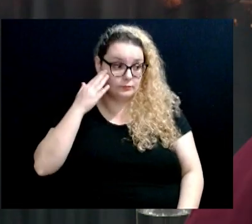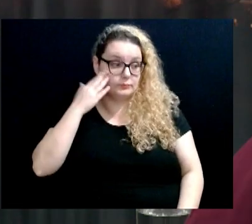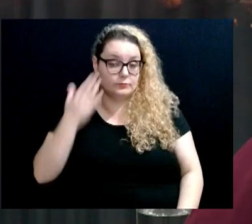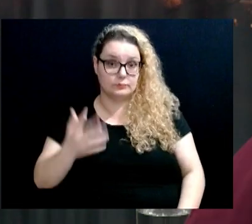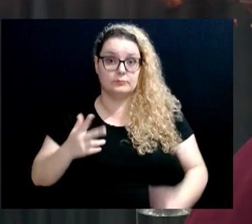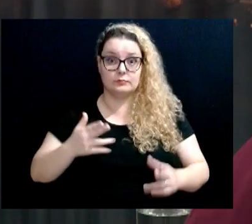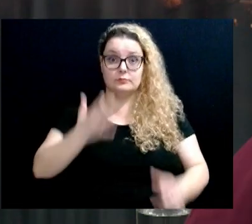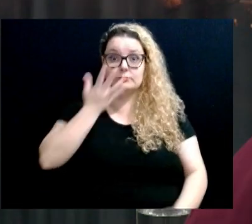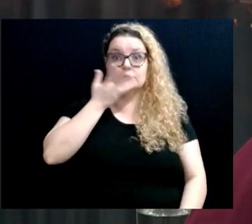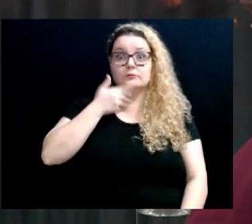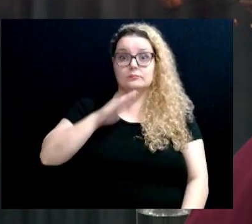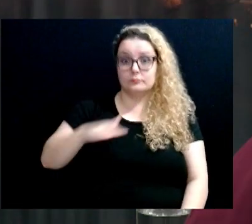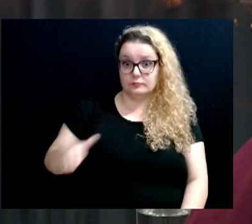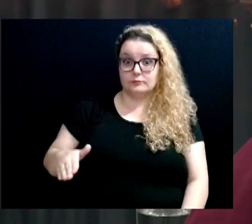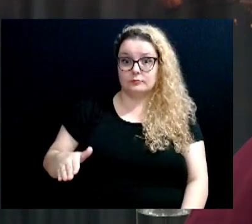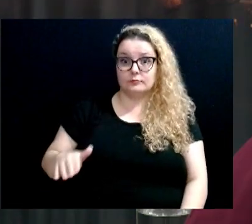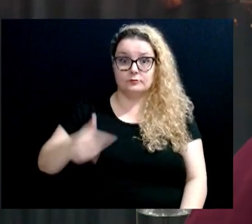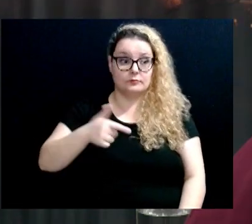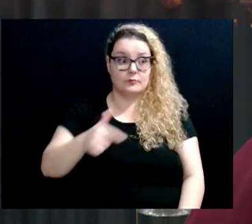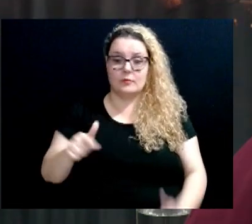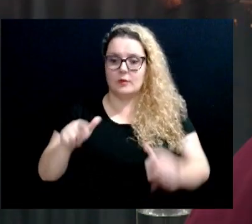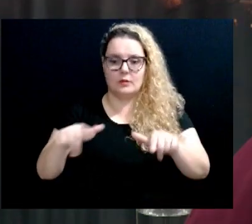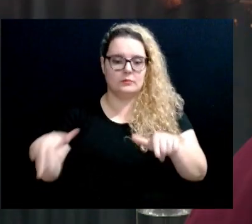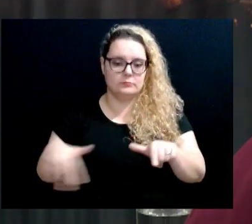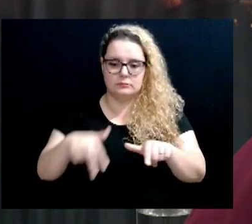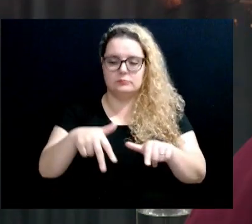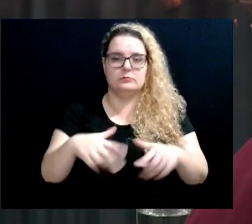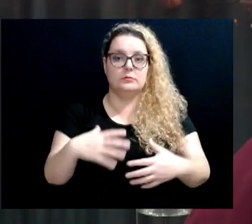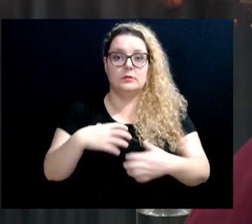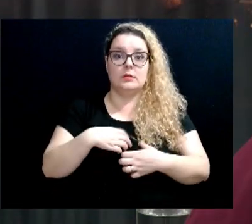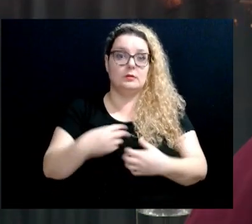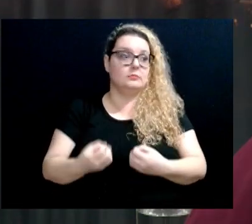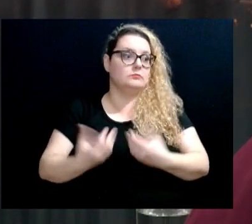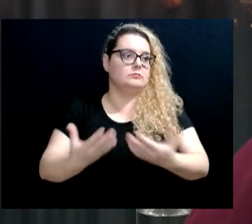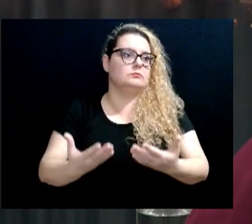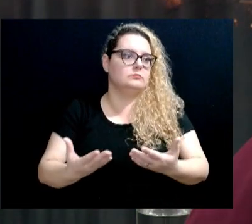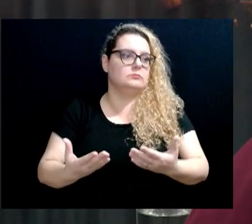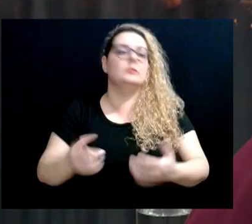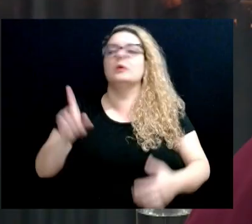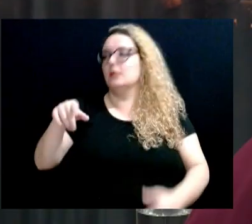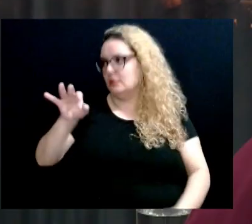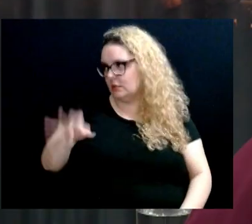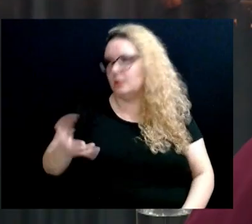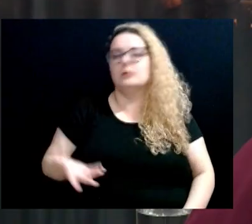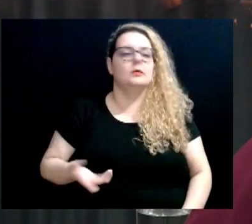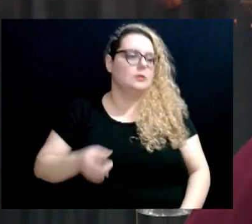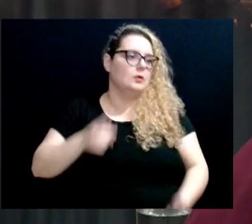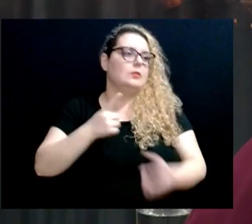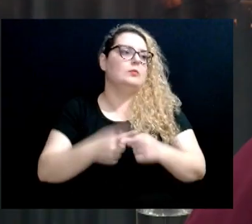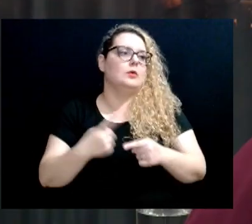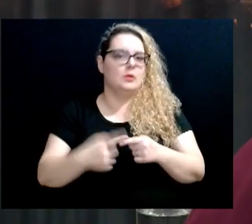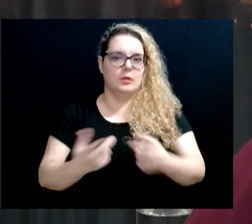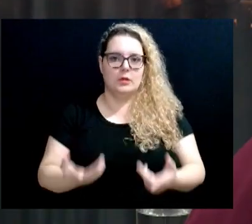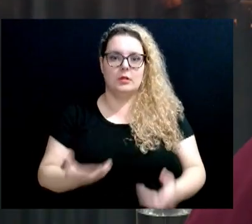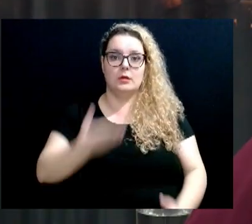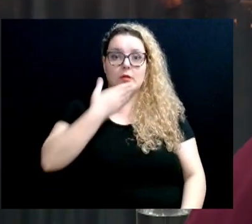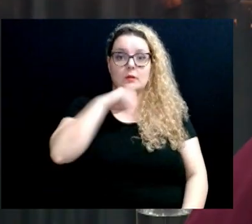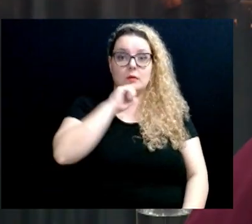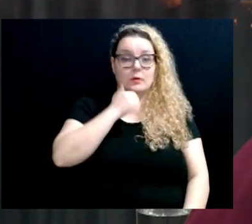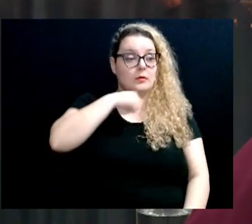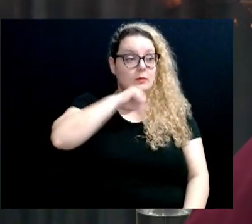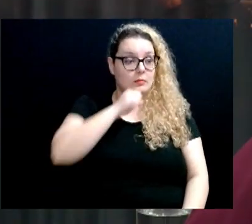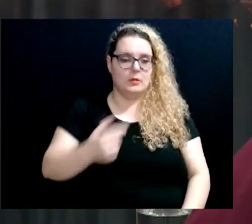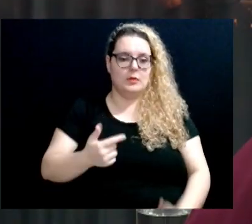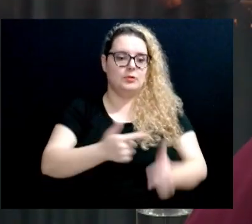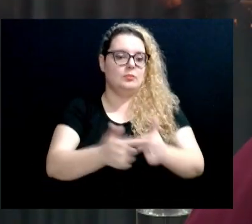tem espaço para sentir, para dar trabalho, Exato. né? Por quê? Porque esses pais já têm tantas demandas internas, psíquicas,